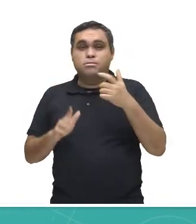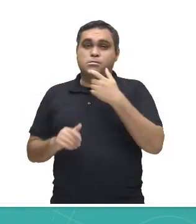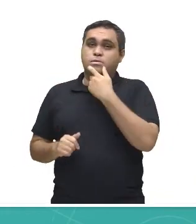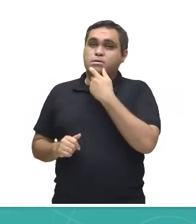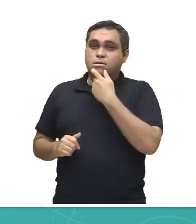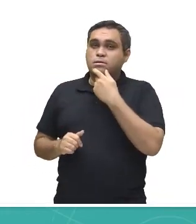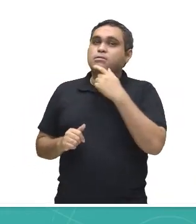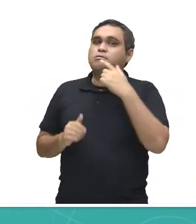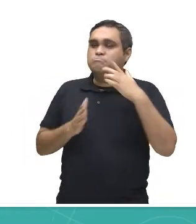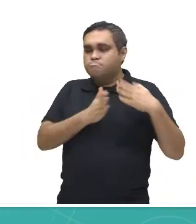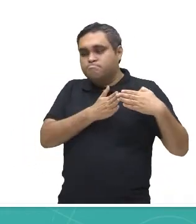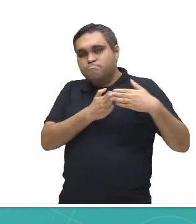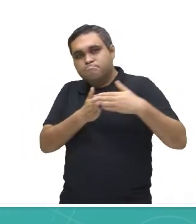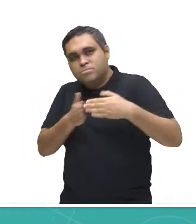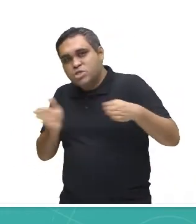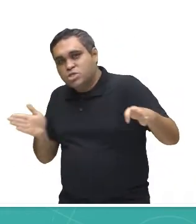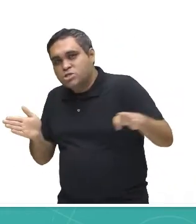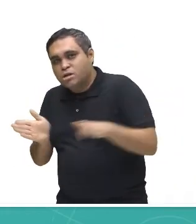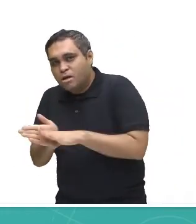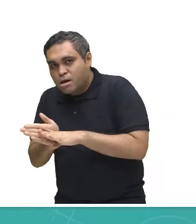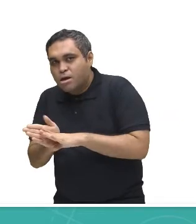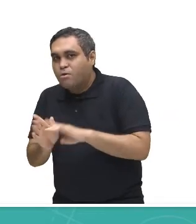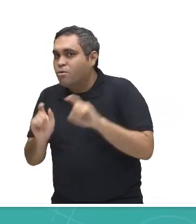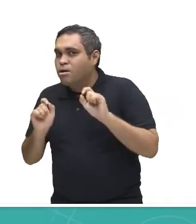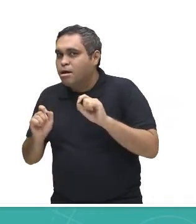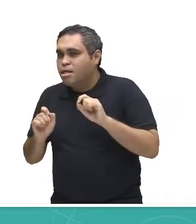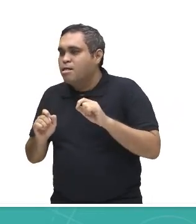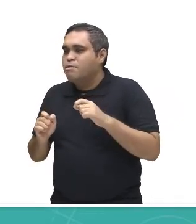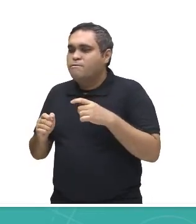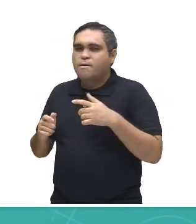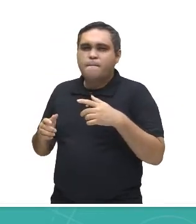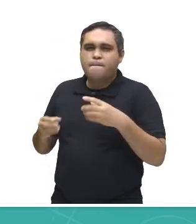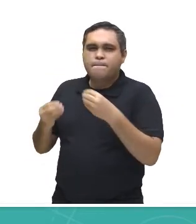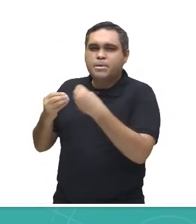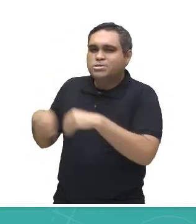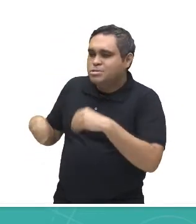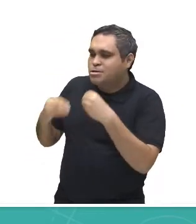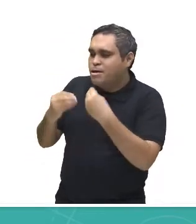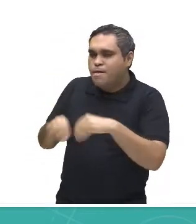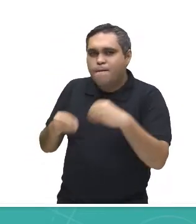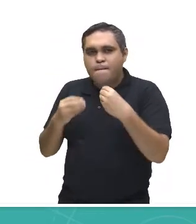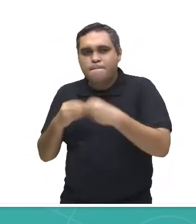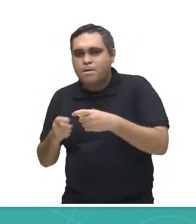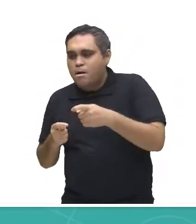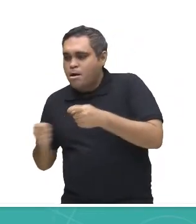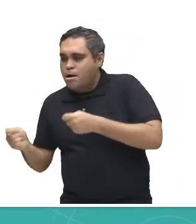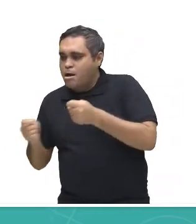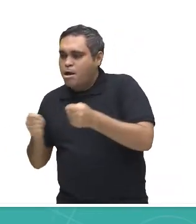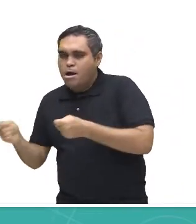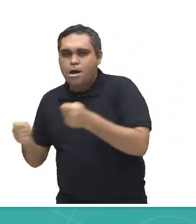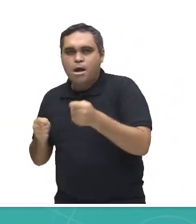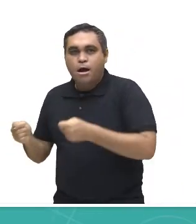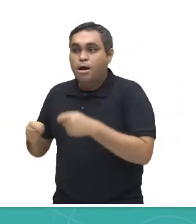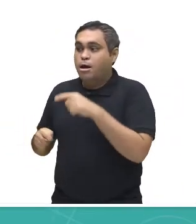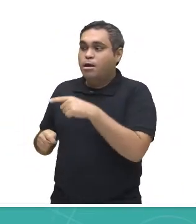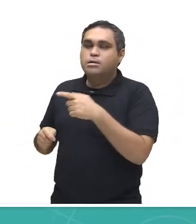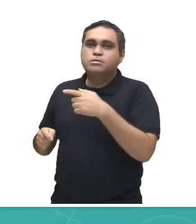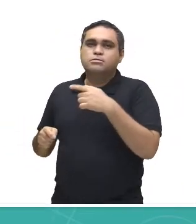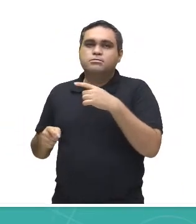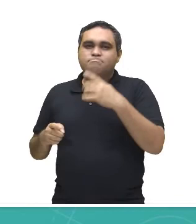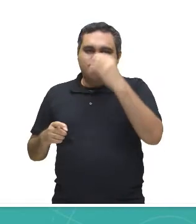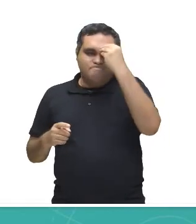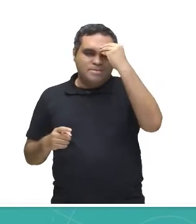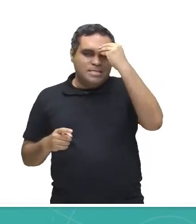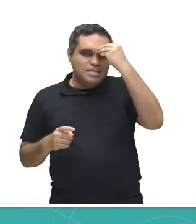momento que a Inglaterra chega, ela vai minando, vai prejudicando esse comércio para que eles deixem de fabricar e passem